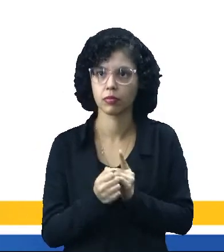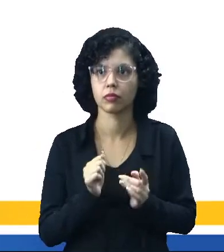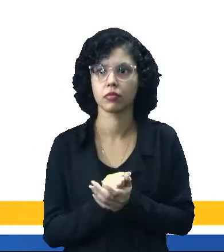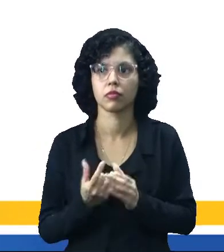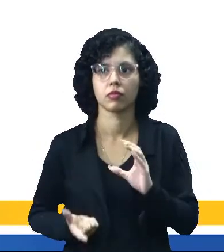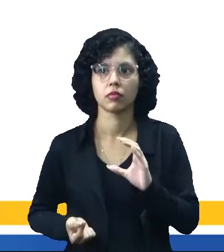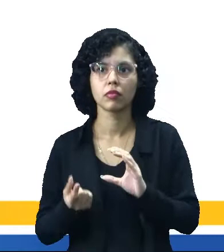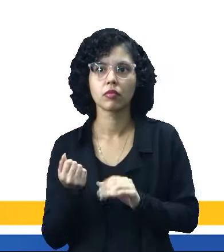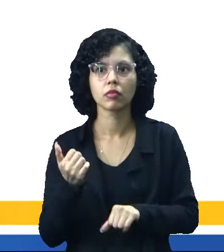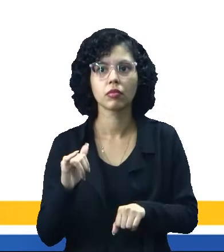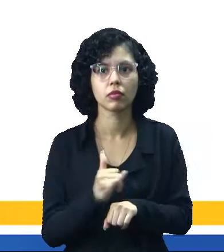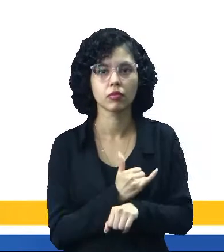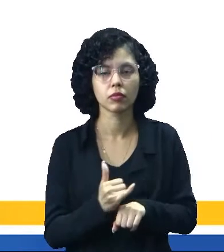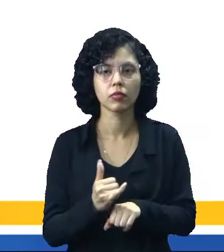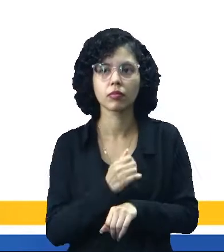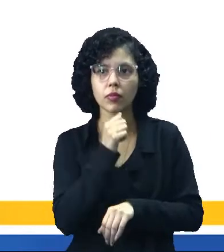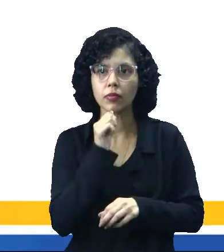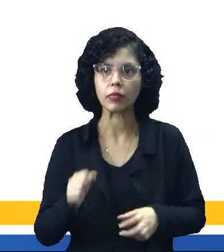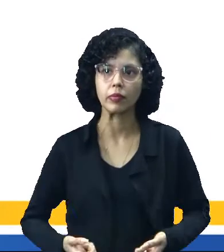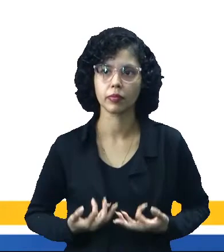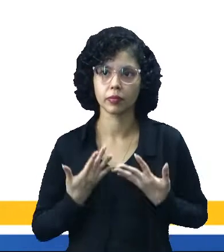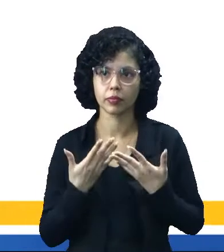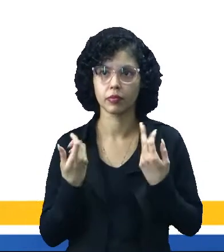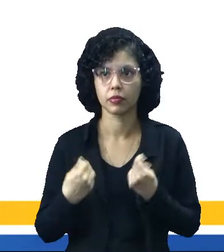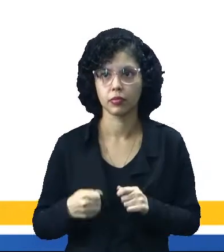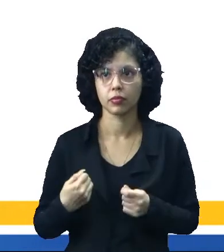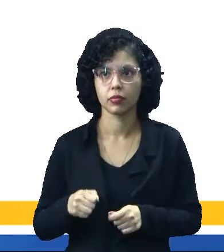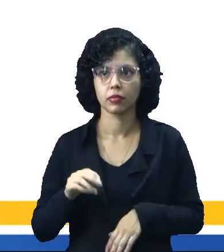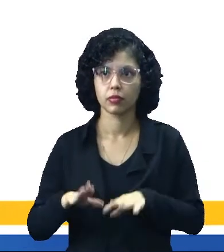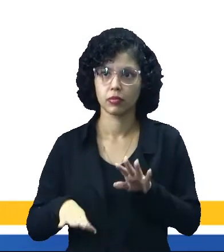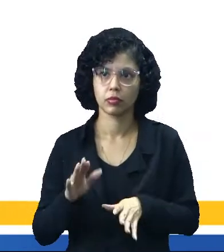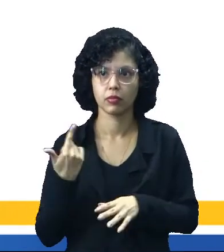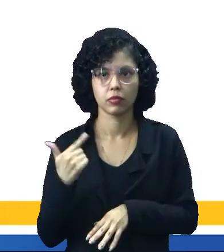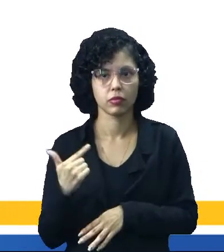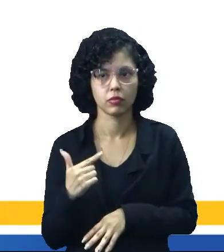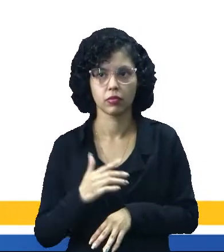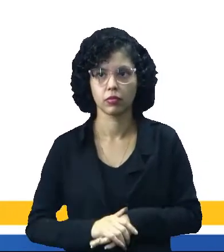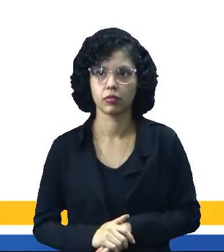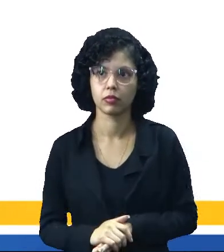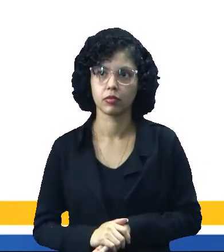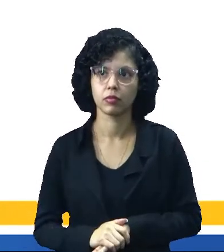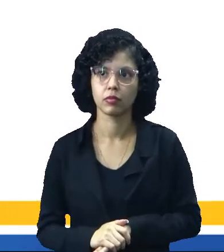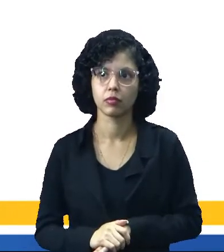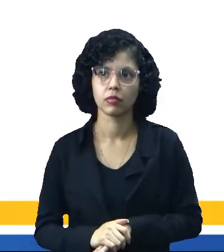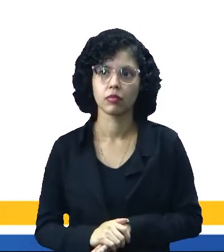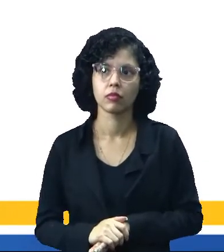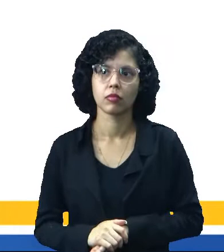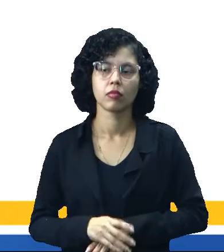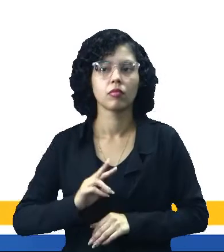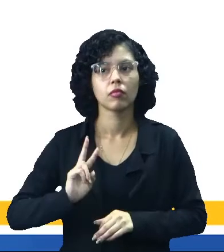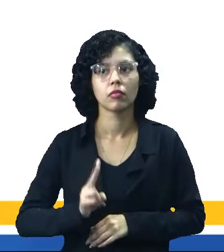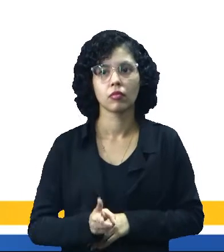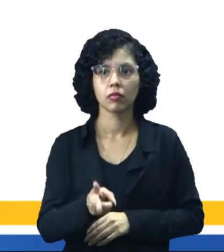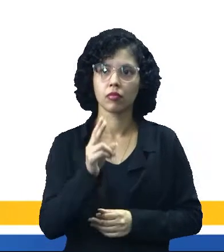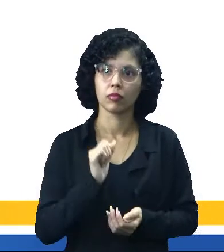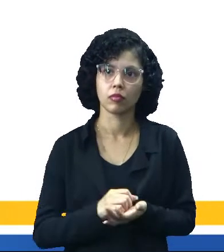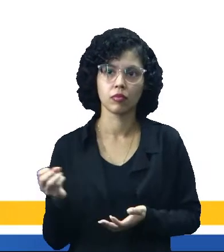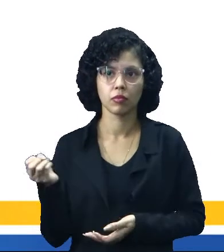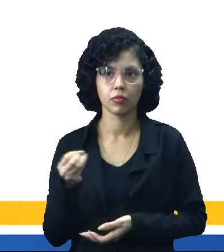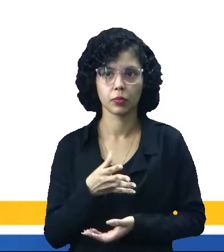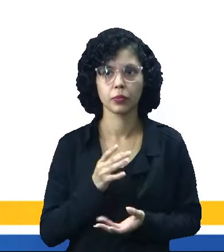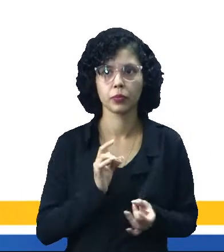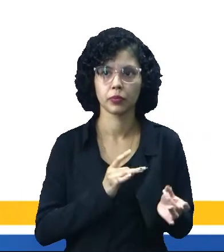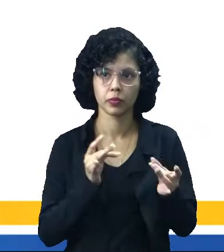capitalismo cria estratégias de estímulos, né, e necessidade que muitas vezes não existem. Com o lançamento frequente de